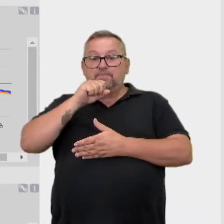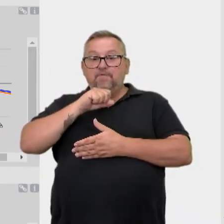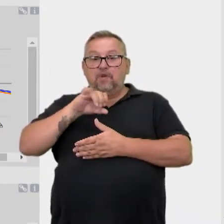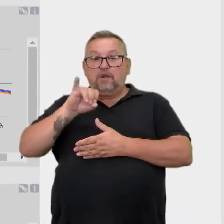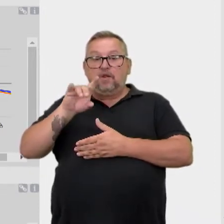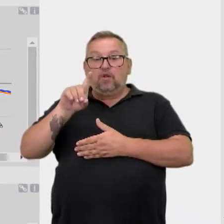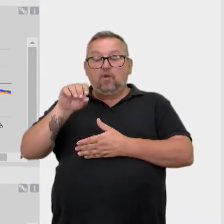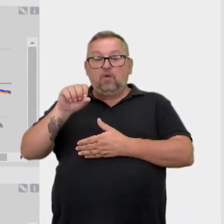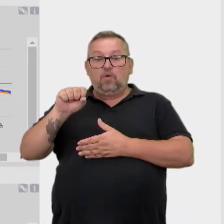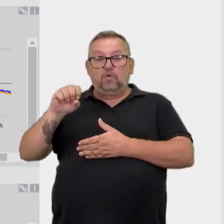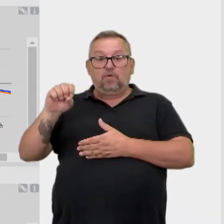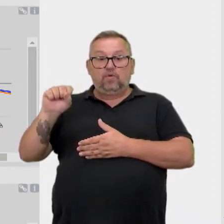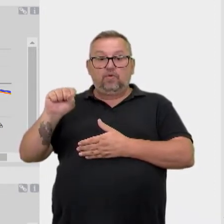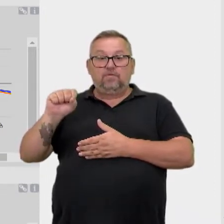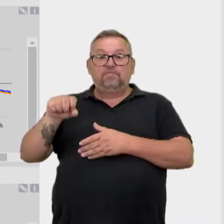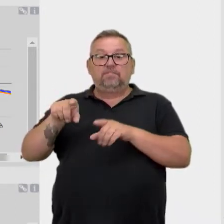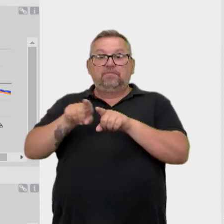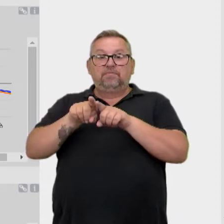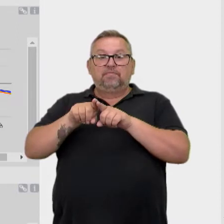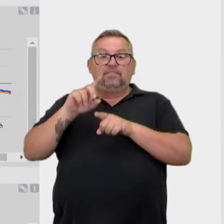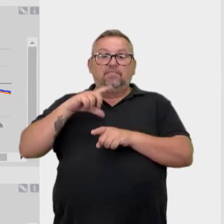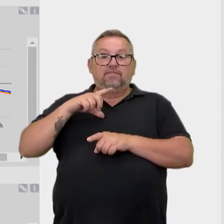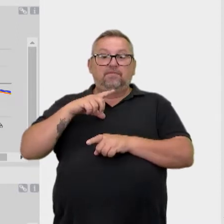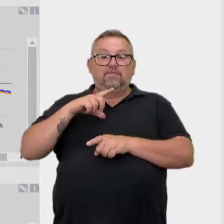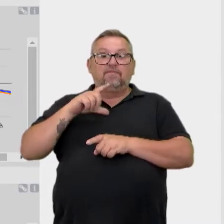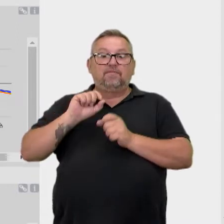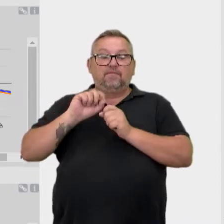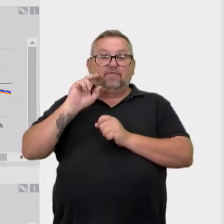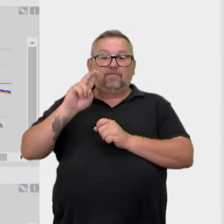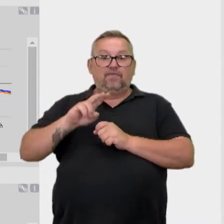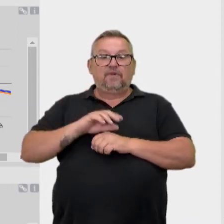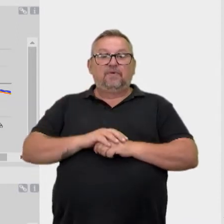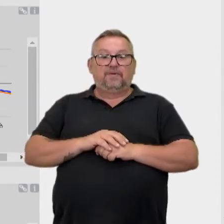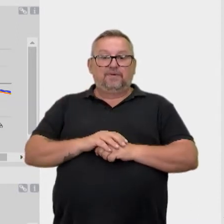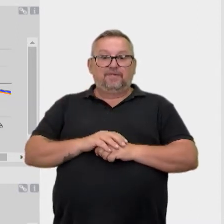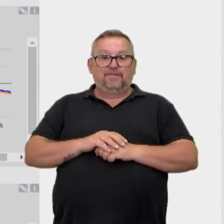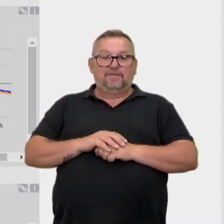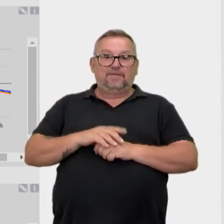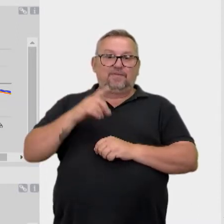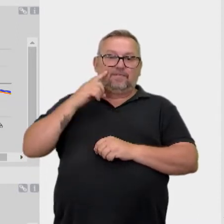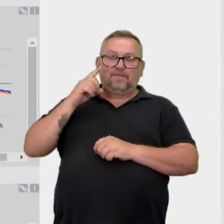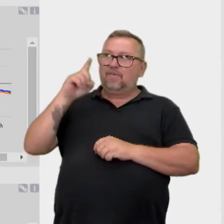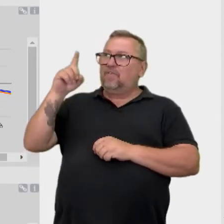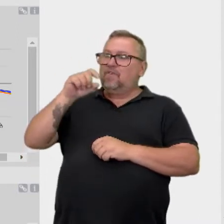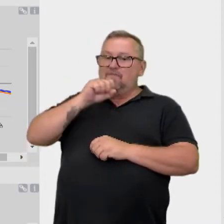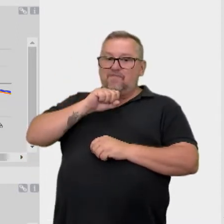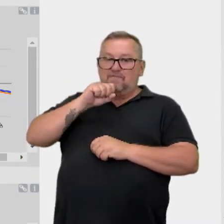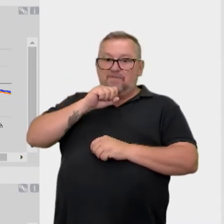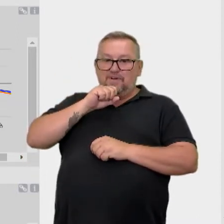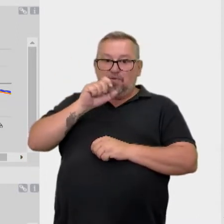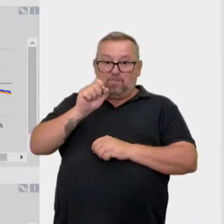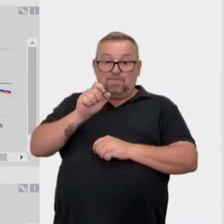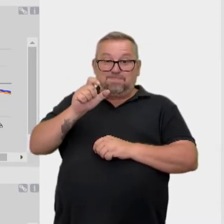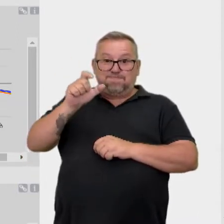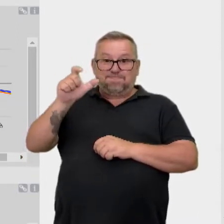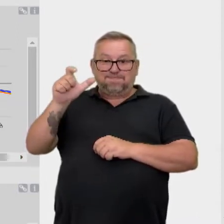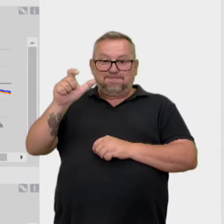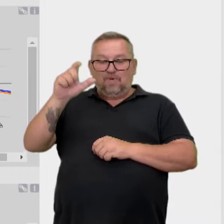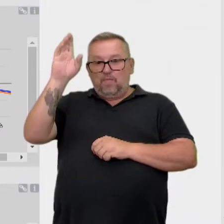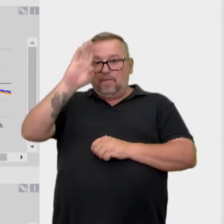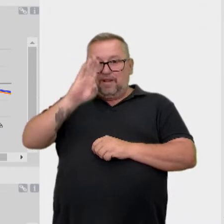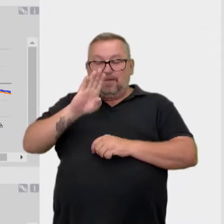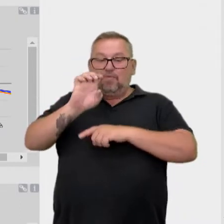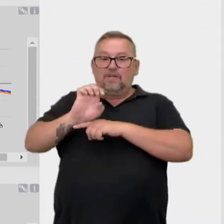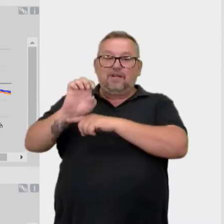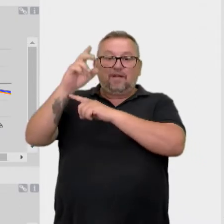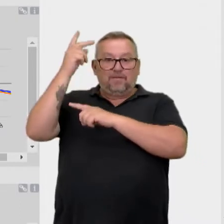dos idosos, também houve um aumento bem considerável. Por sinal, a parte de idosos é o que aumentou mais, tanto no Brasil como no estado